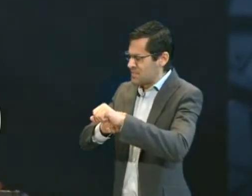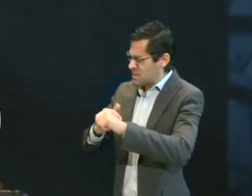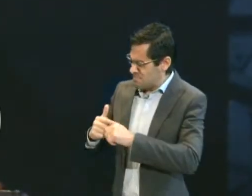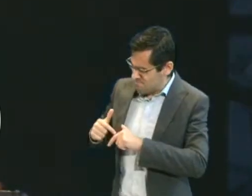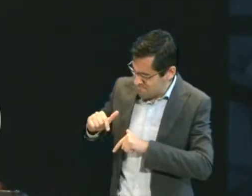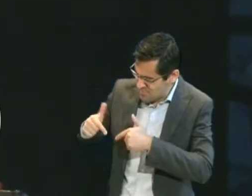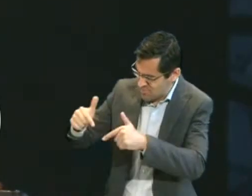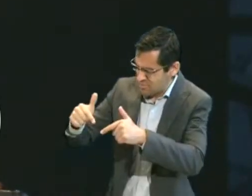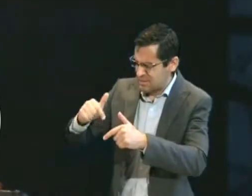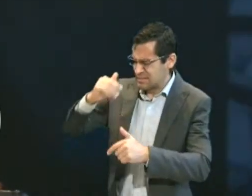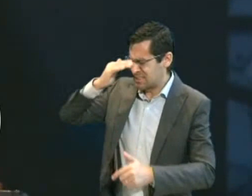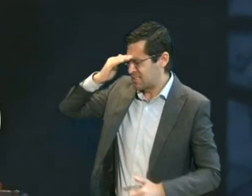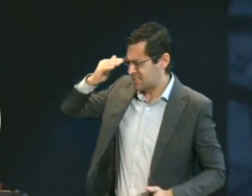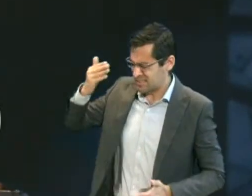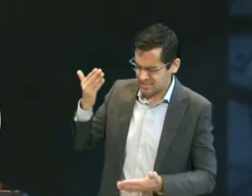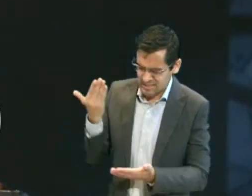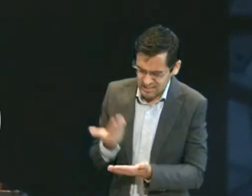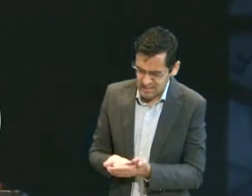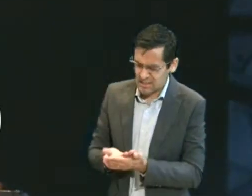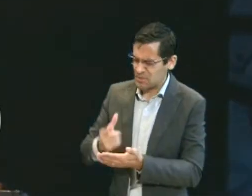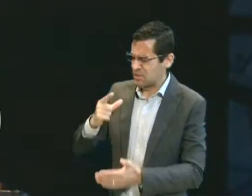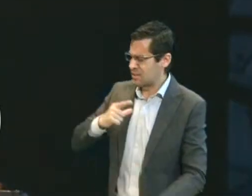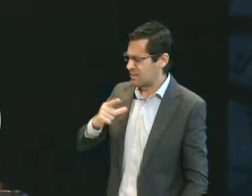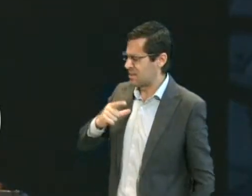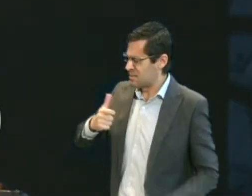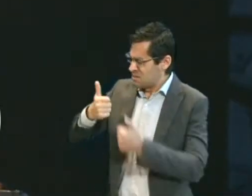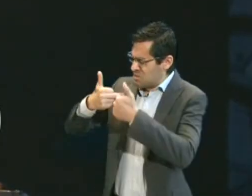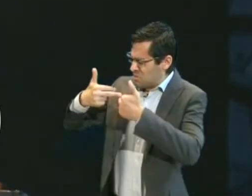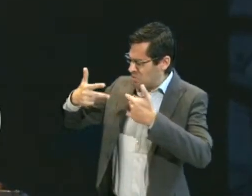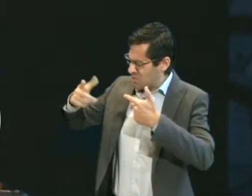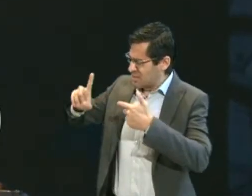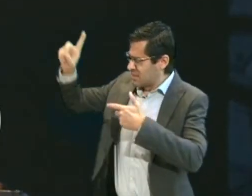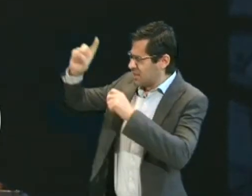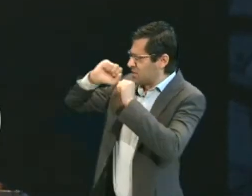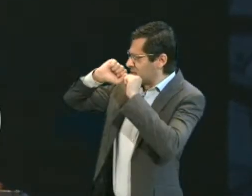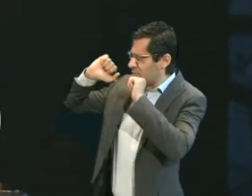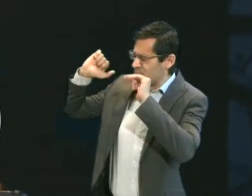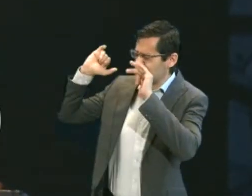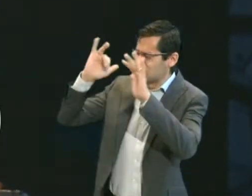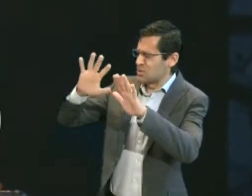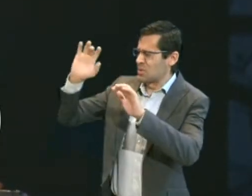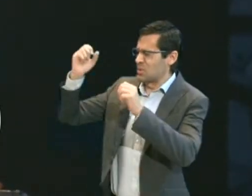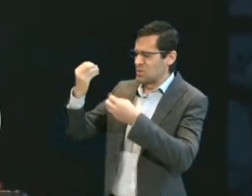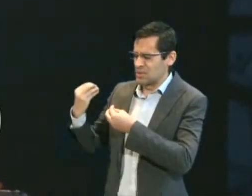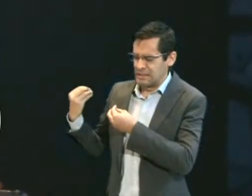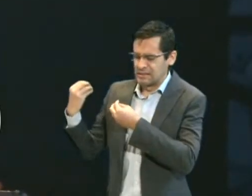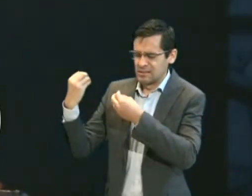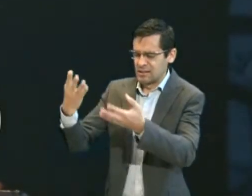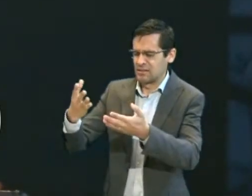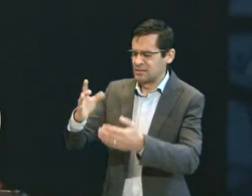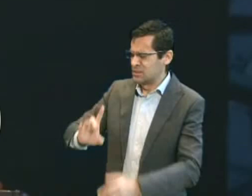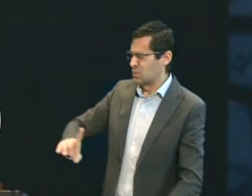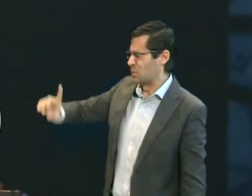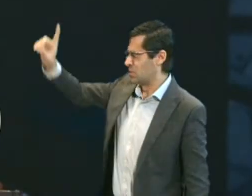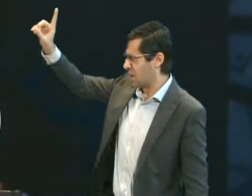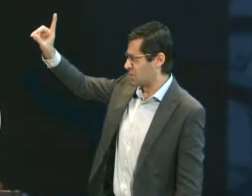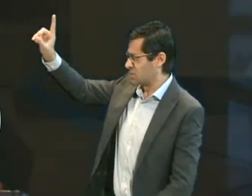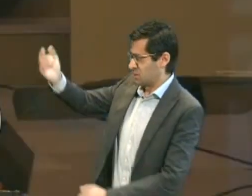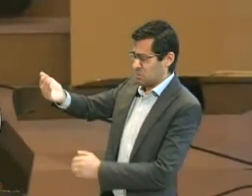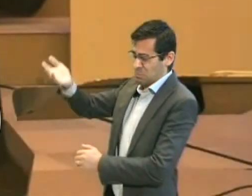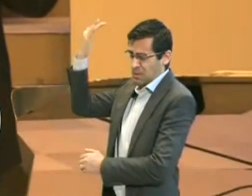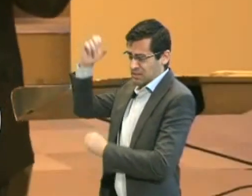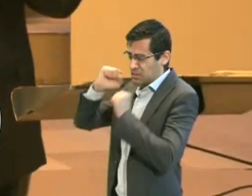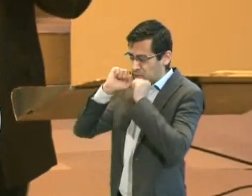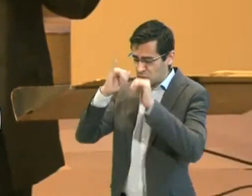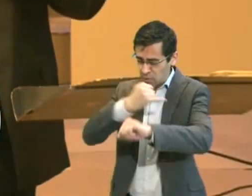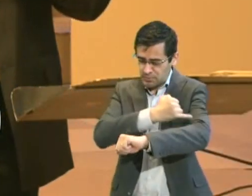que eles creiam que existe algo que vai além, creiam no Deus Todo-Poderoso. O Deus que abençoou Jacó é